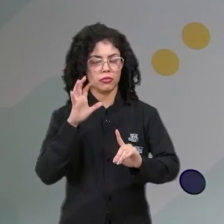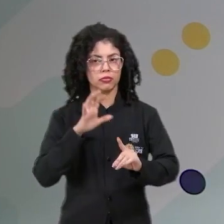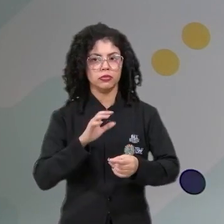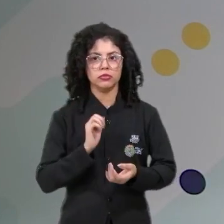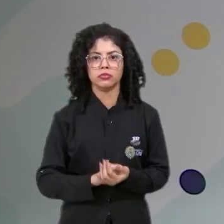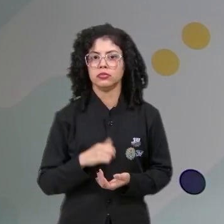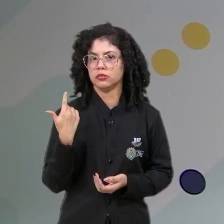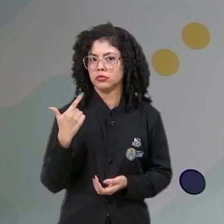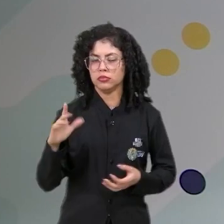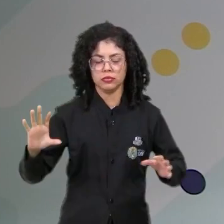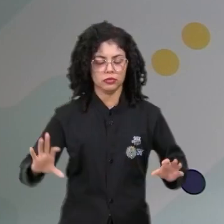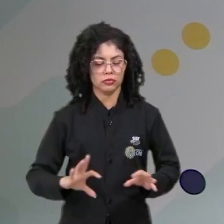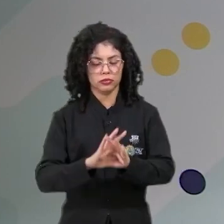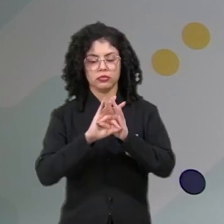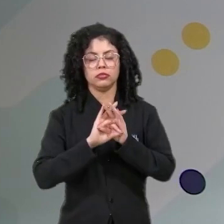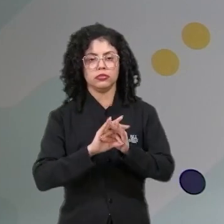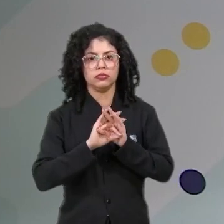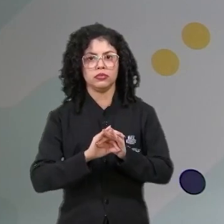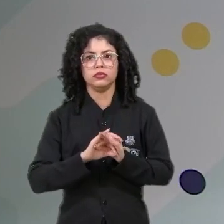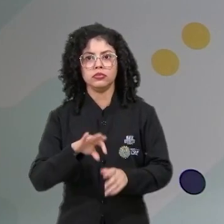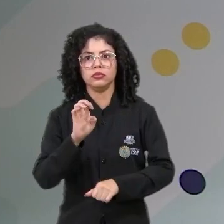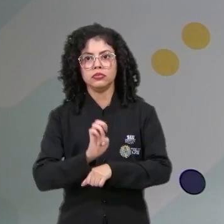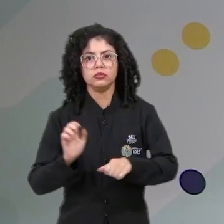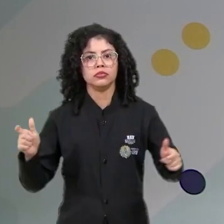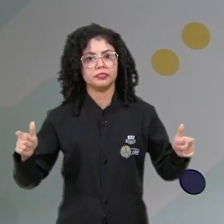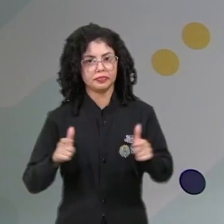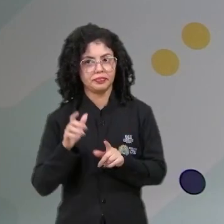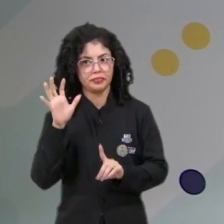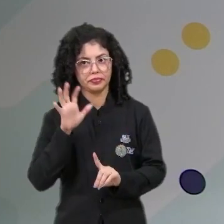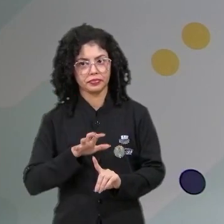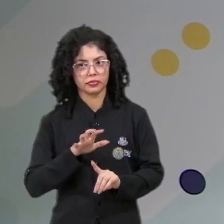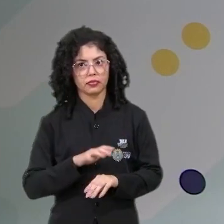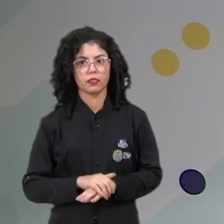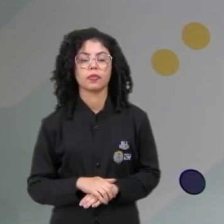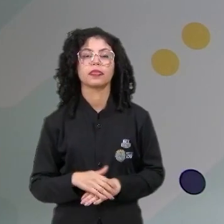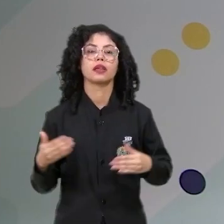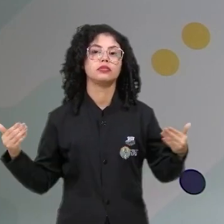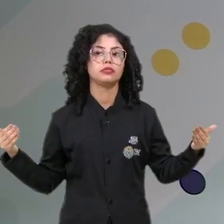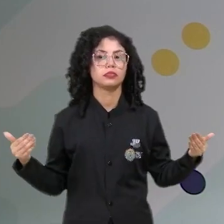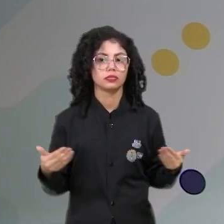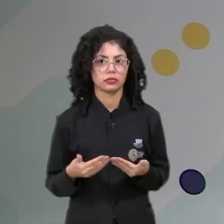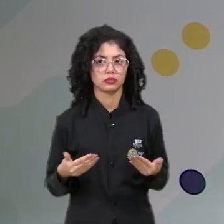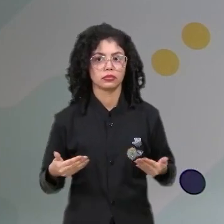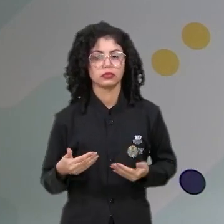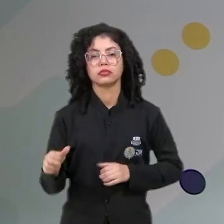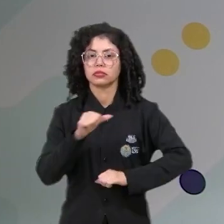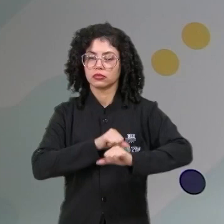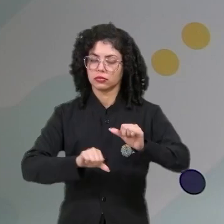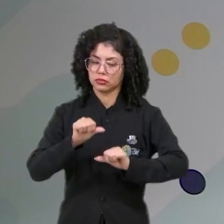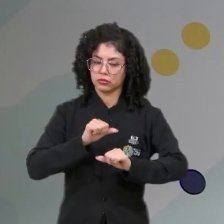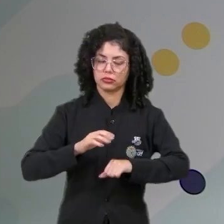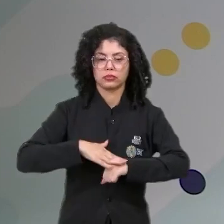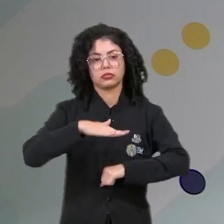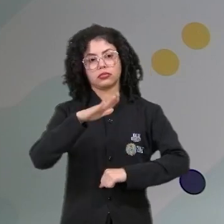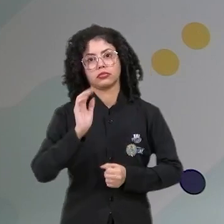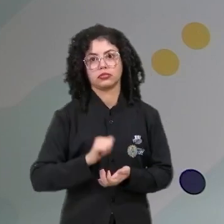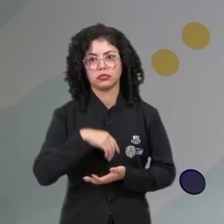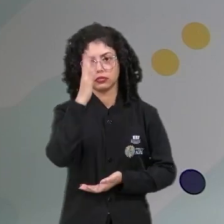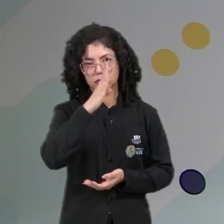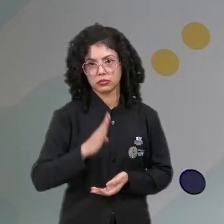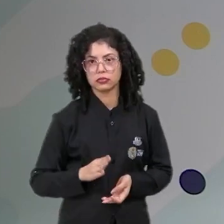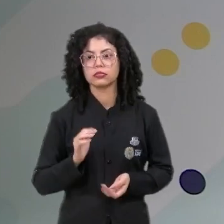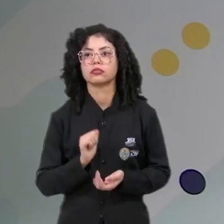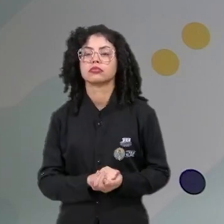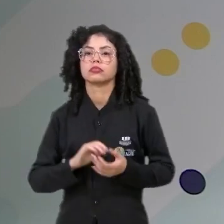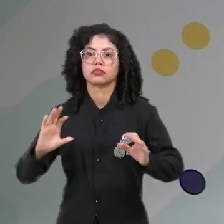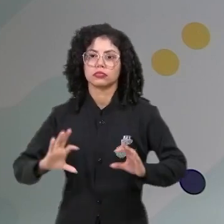e que não tinha relação com os estados de menor influência. Hoje em dia, isso vem mudando bastante, tá? Porque o Brasil ele está